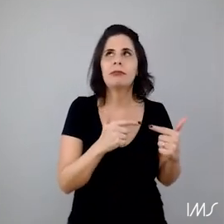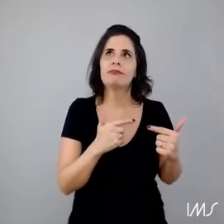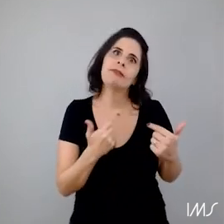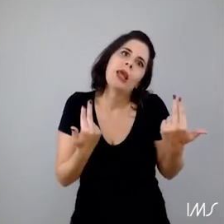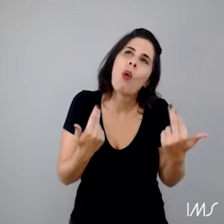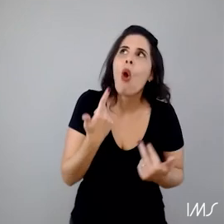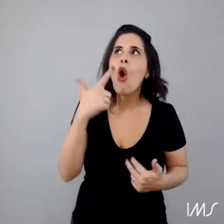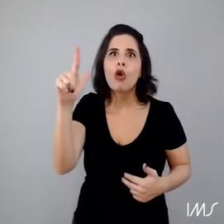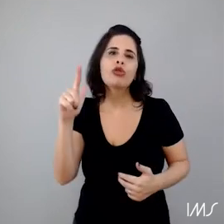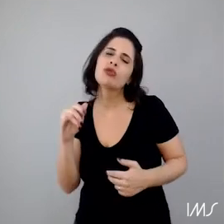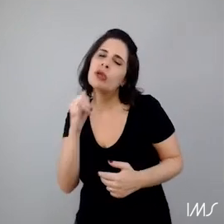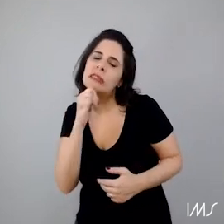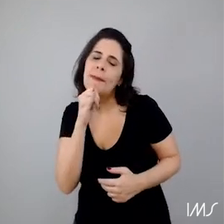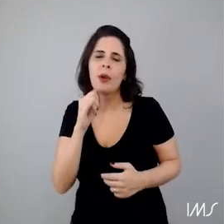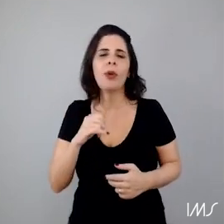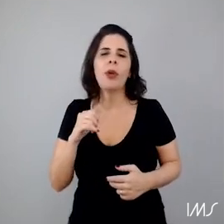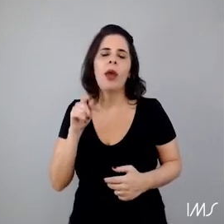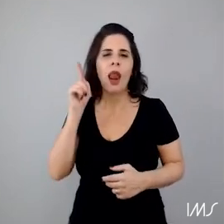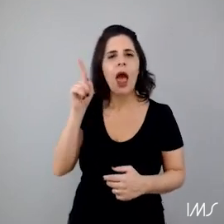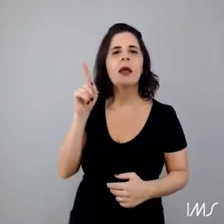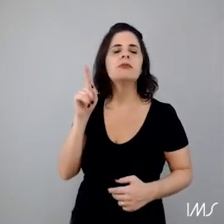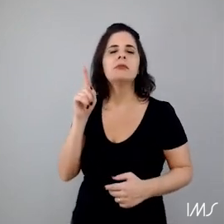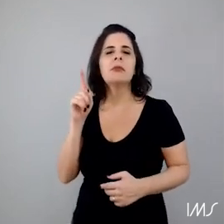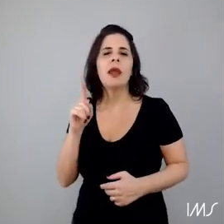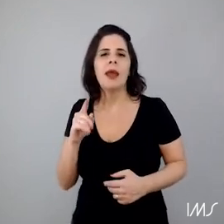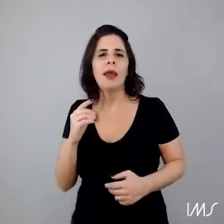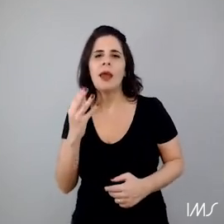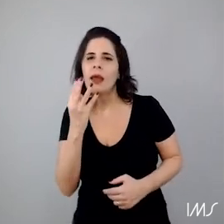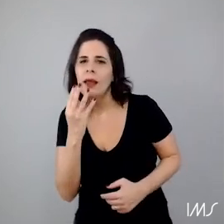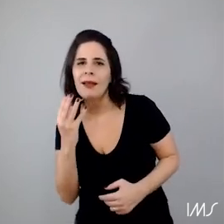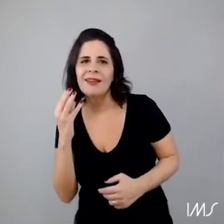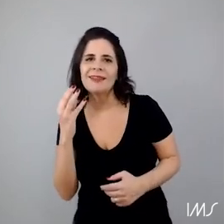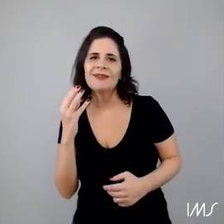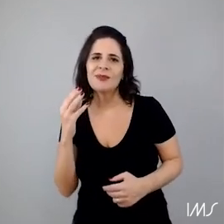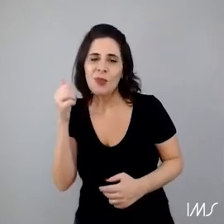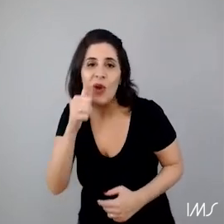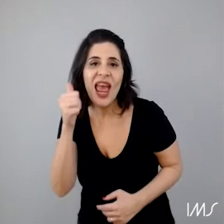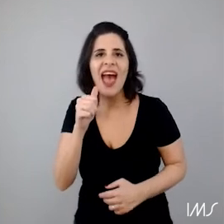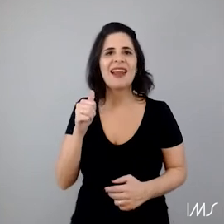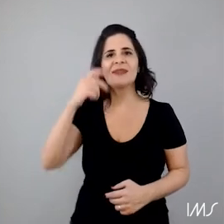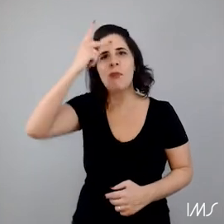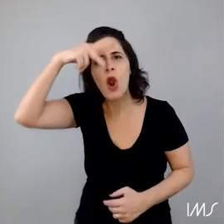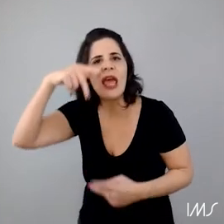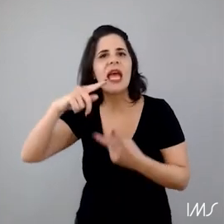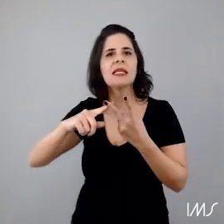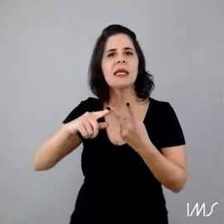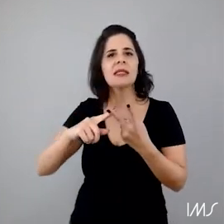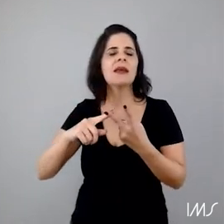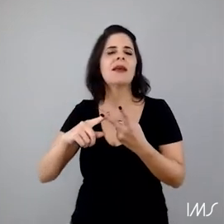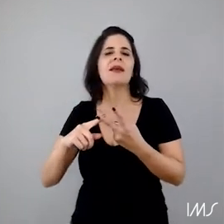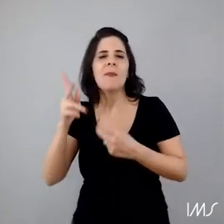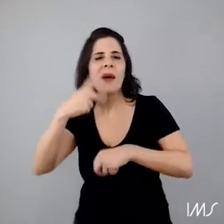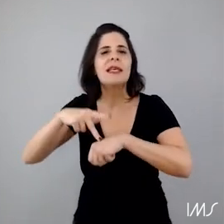alemã, polonesa, húngara, como Hildegard Rosenthal, Alice Brill, Hans Butterfly, entre muitos outros,